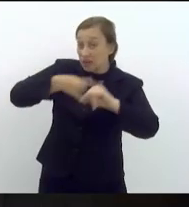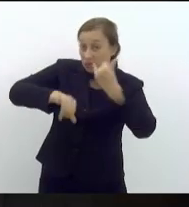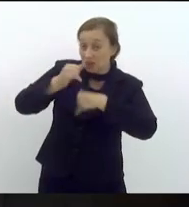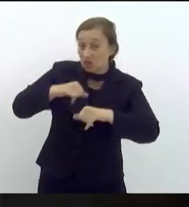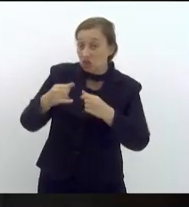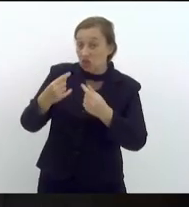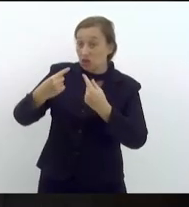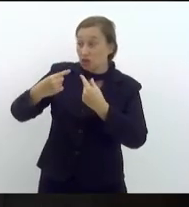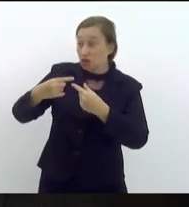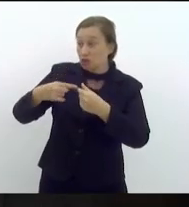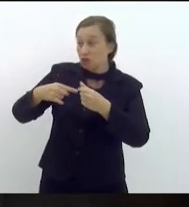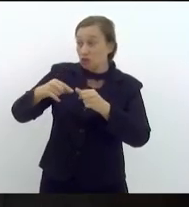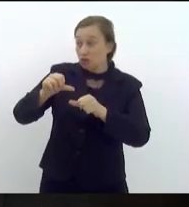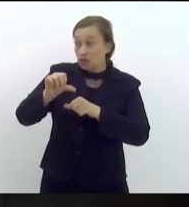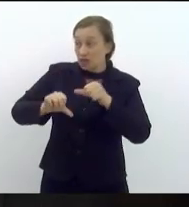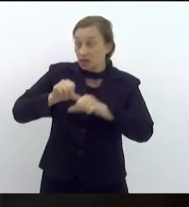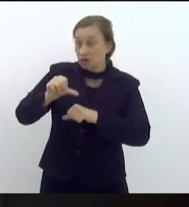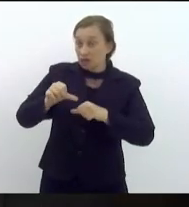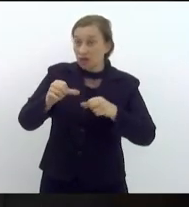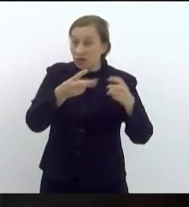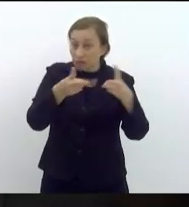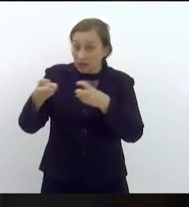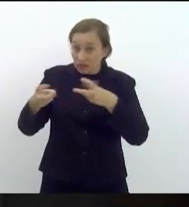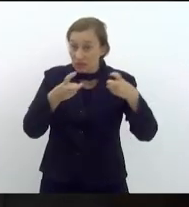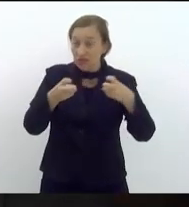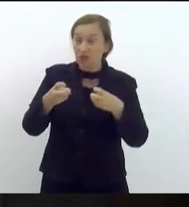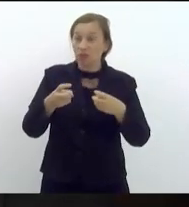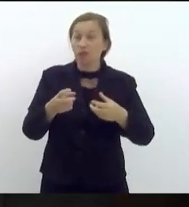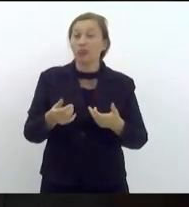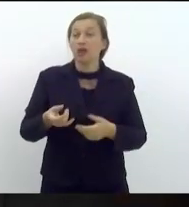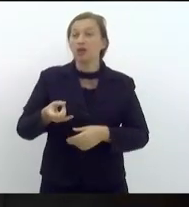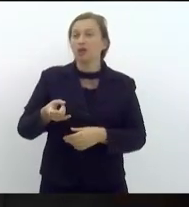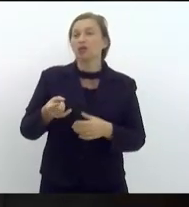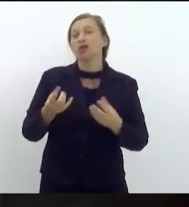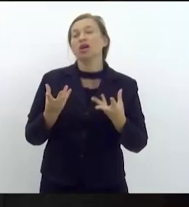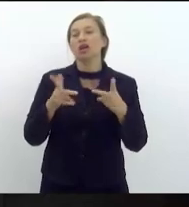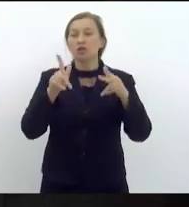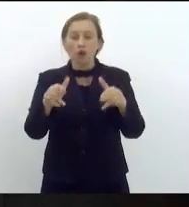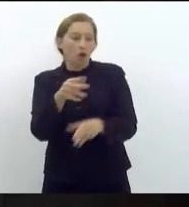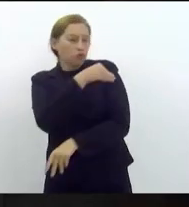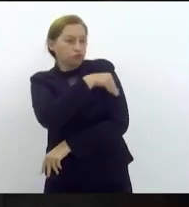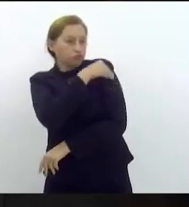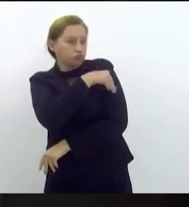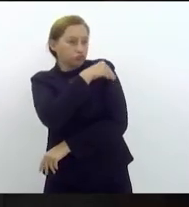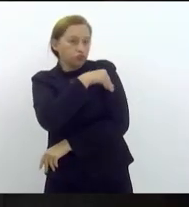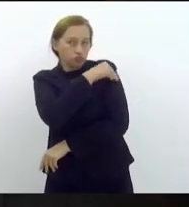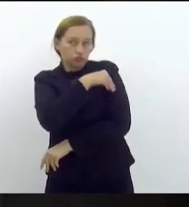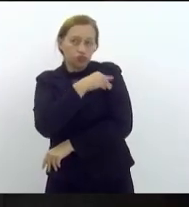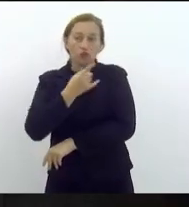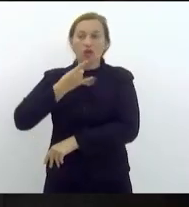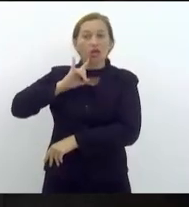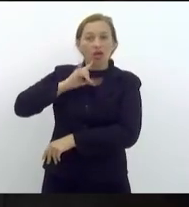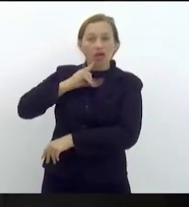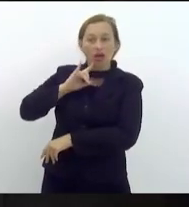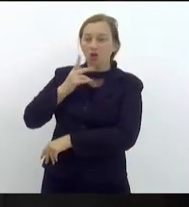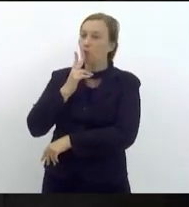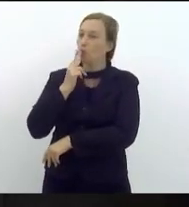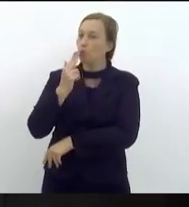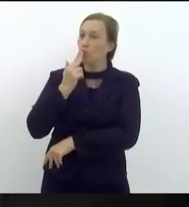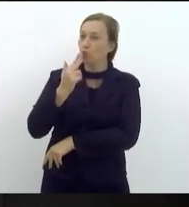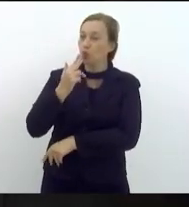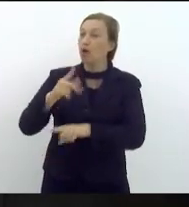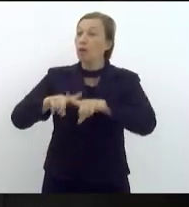como também provoca o álcool whisky a cachaça o cigarro mas por haver